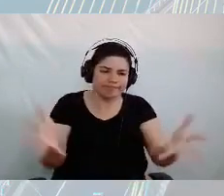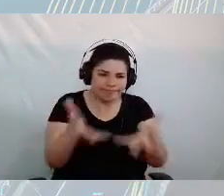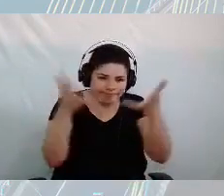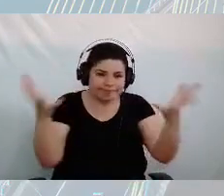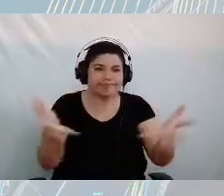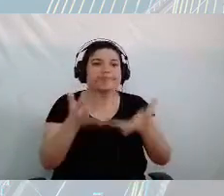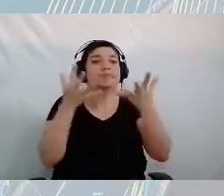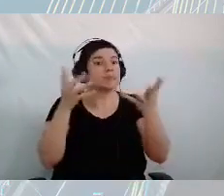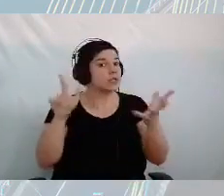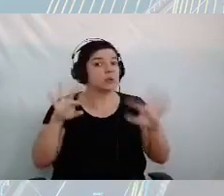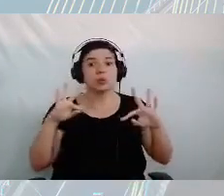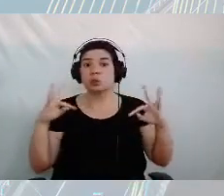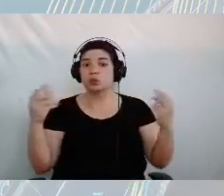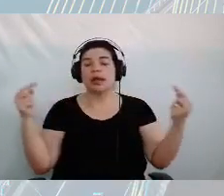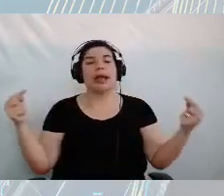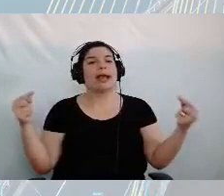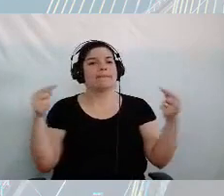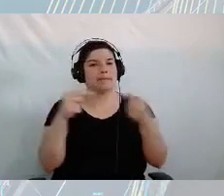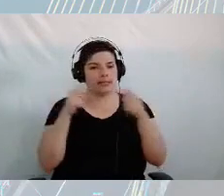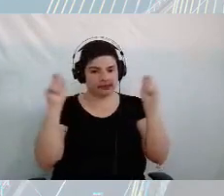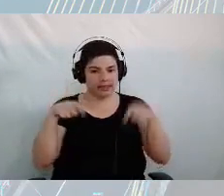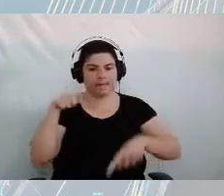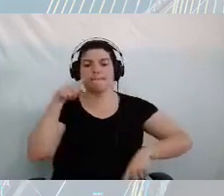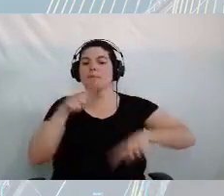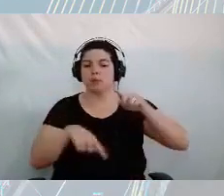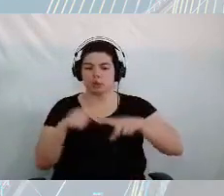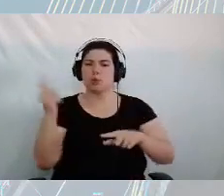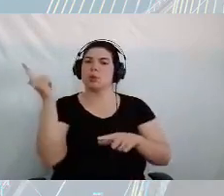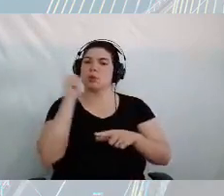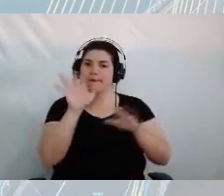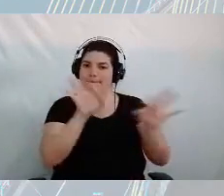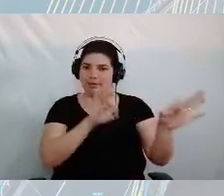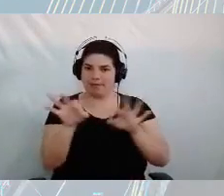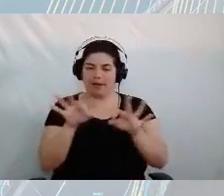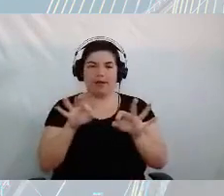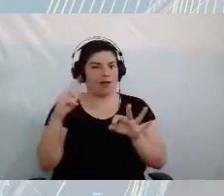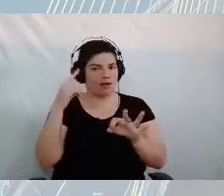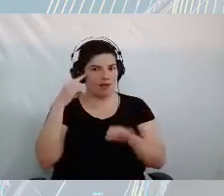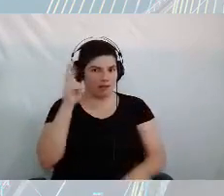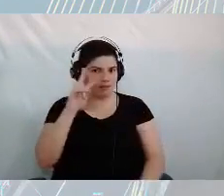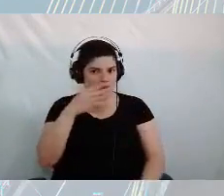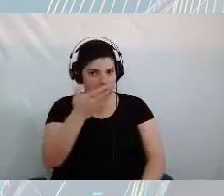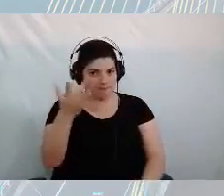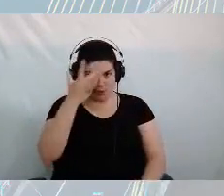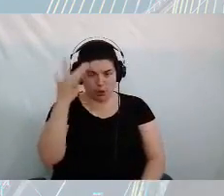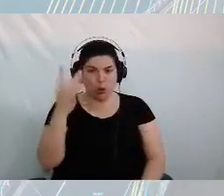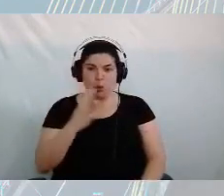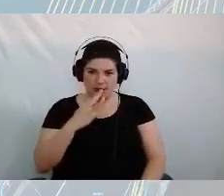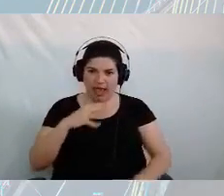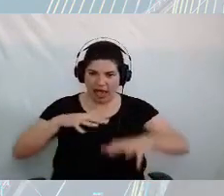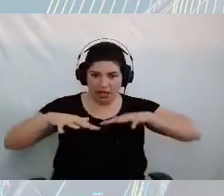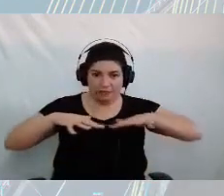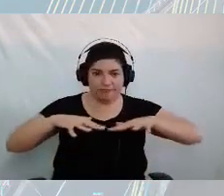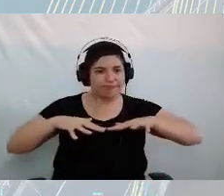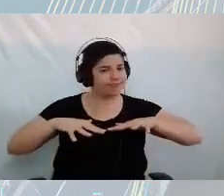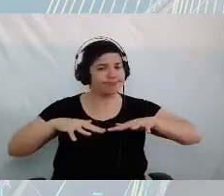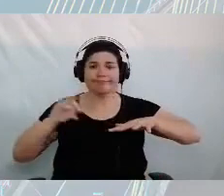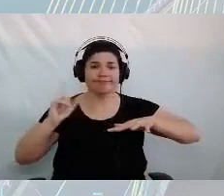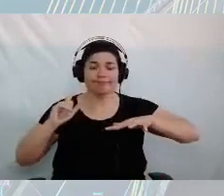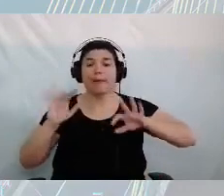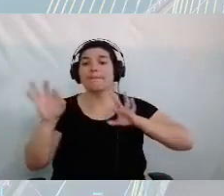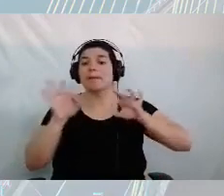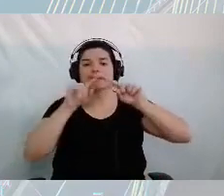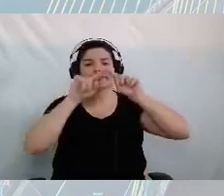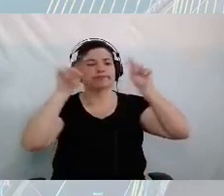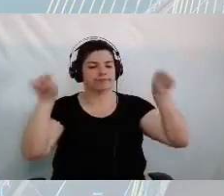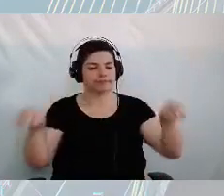que fosse necessário para que o produto acontecesse. Lembrem-se, essas pessoas não conheciam agilidade, então a gente construiu um board muito tranquilo,